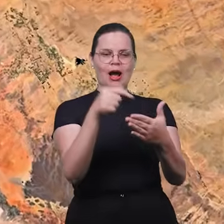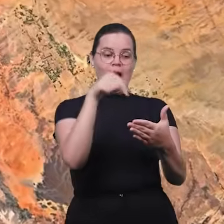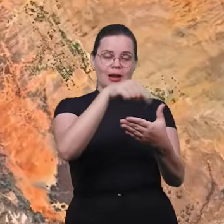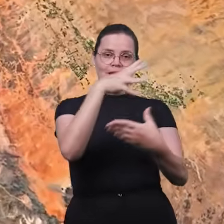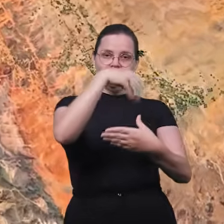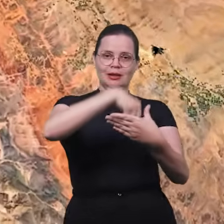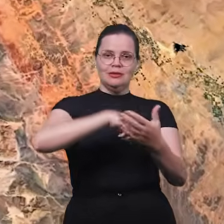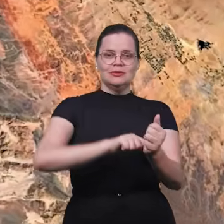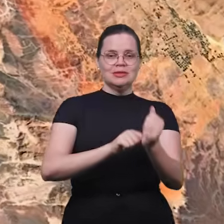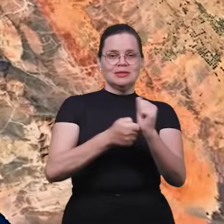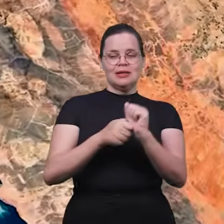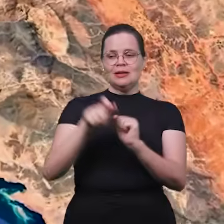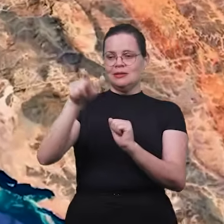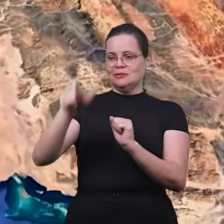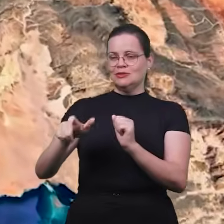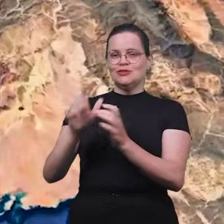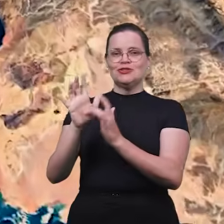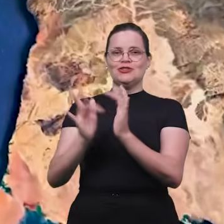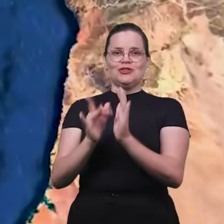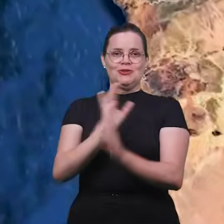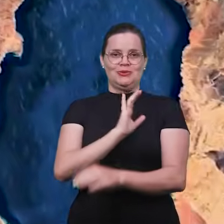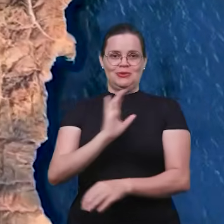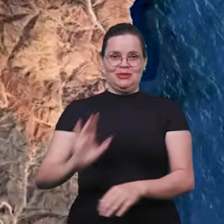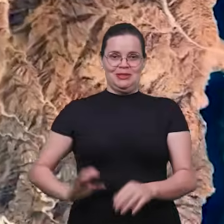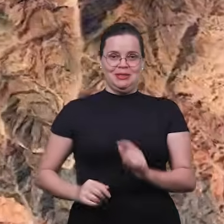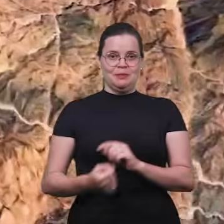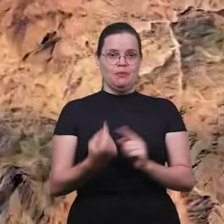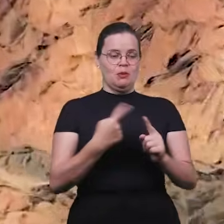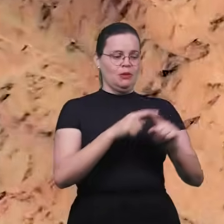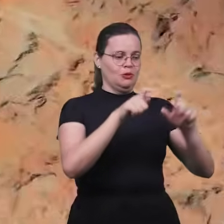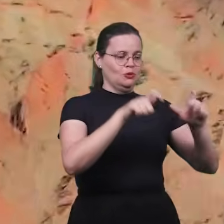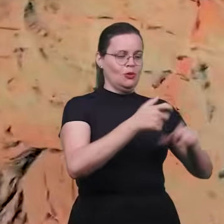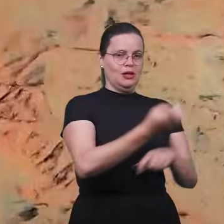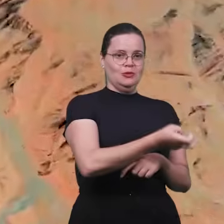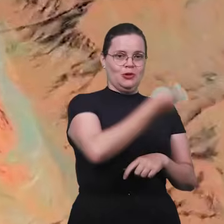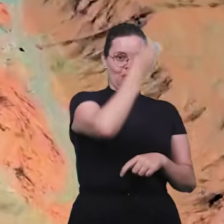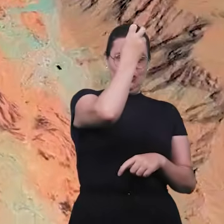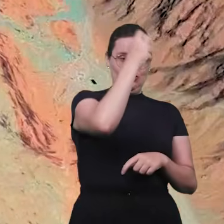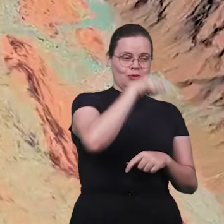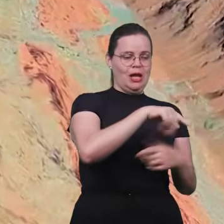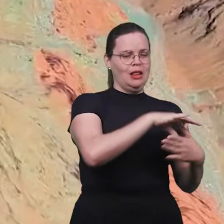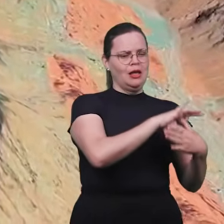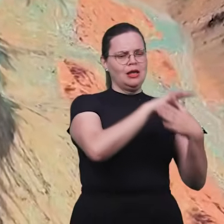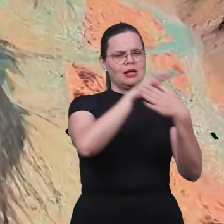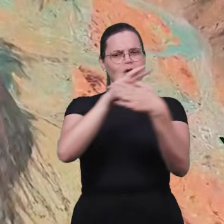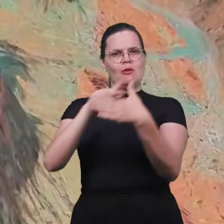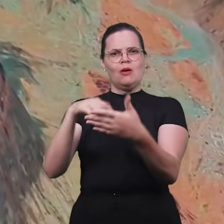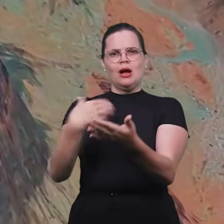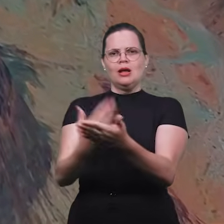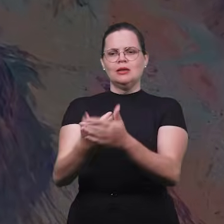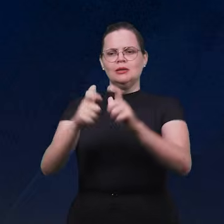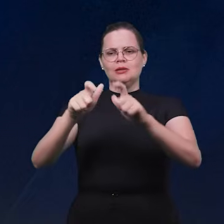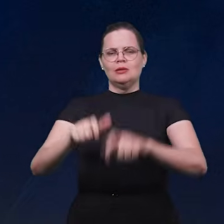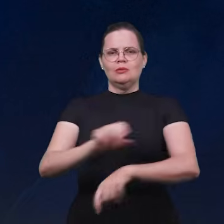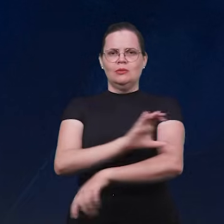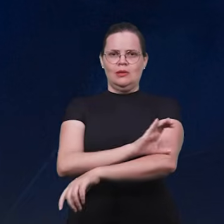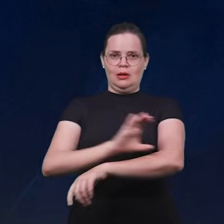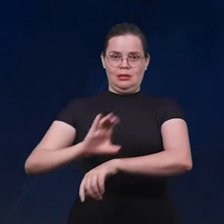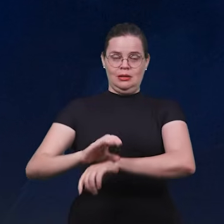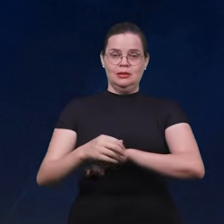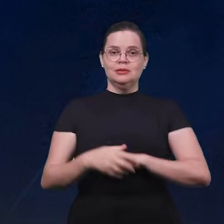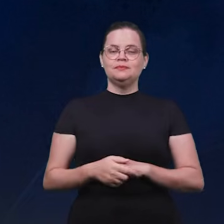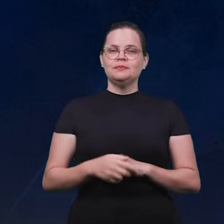prometida. Em outras palavras, veremos de forma assim comparativa como Deus também nos guia no